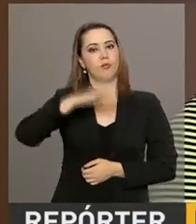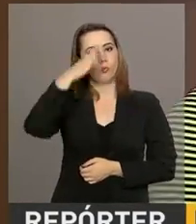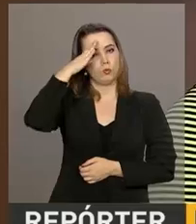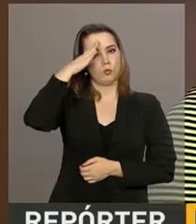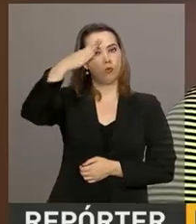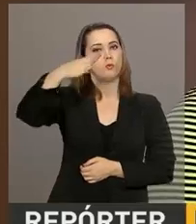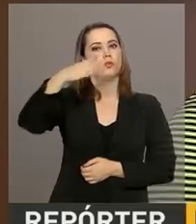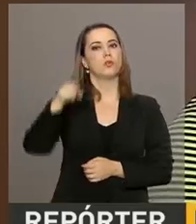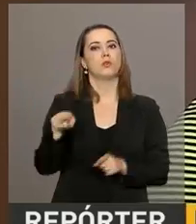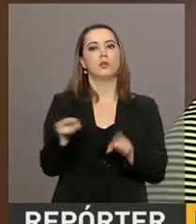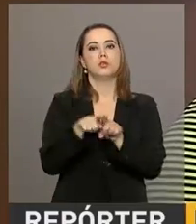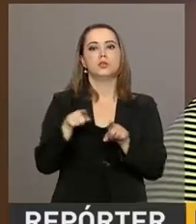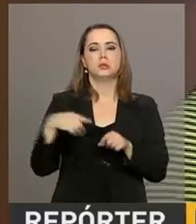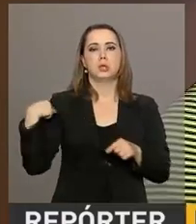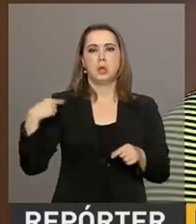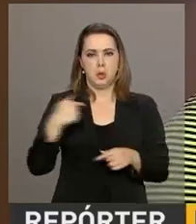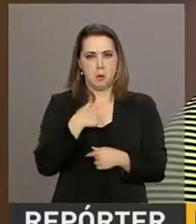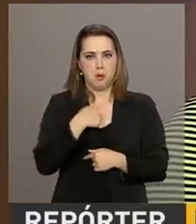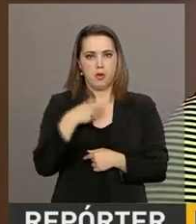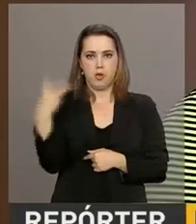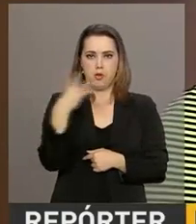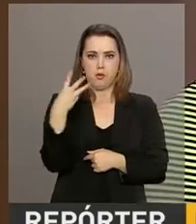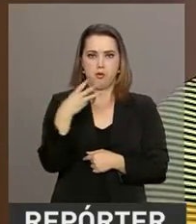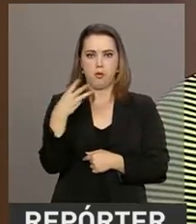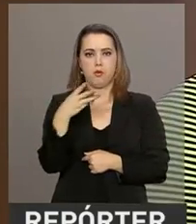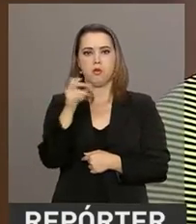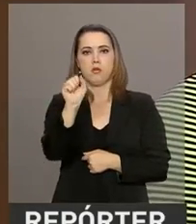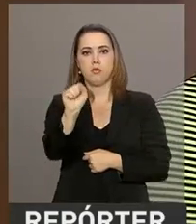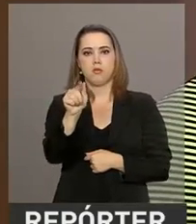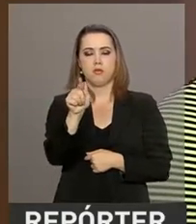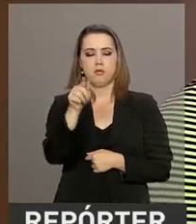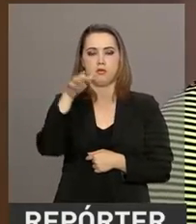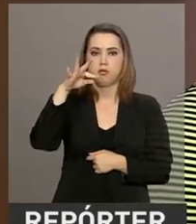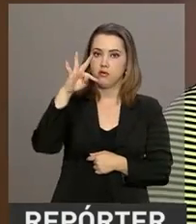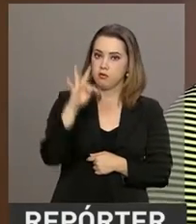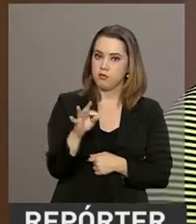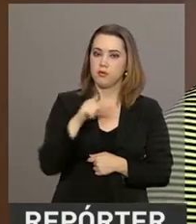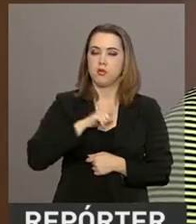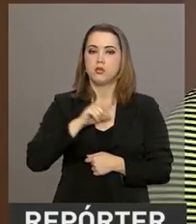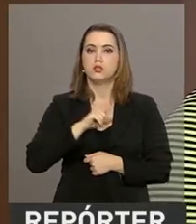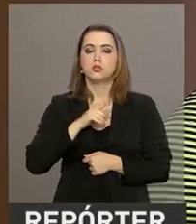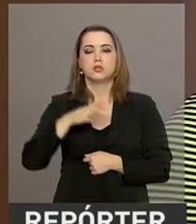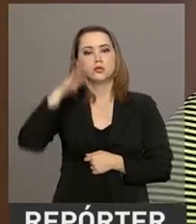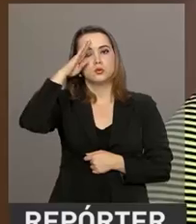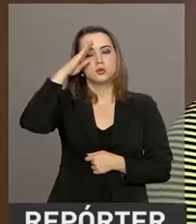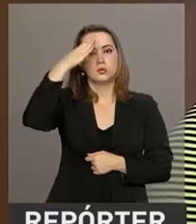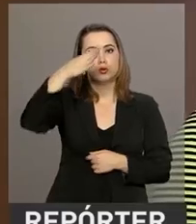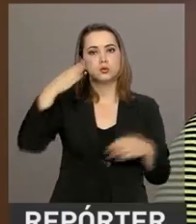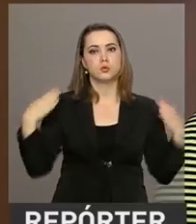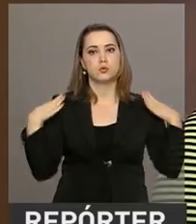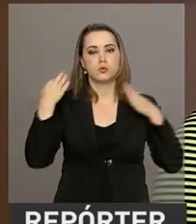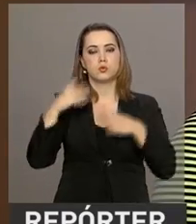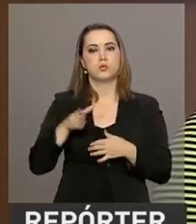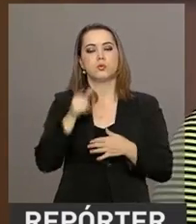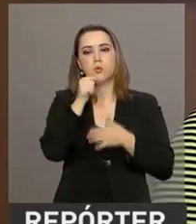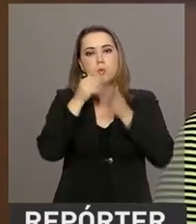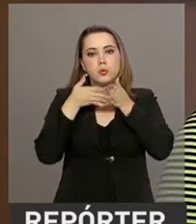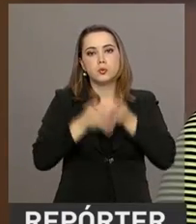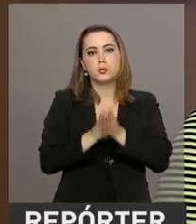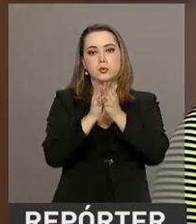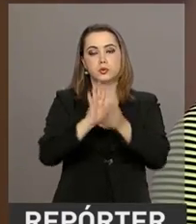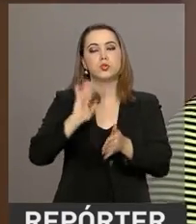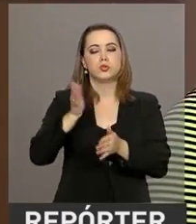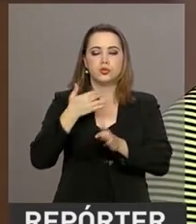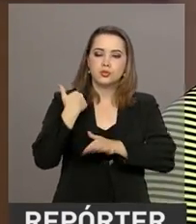em particularidade da Marinha, né? Sou terceiro sargento da Marinha, entrei em 2010, então já tenho uma longa caminhada com eles.